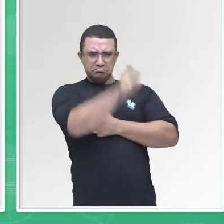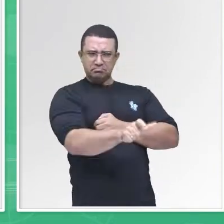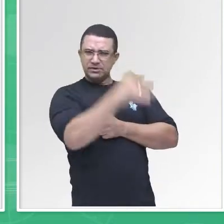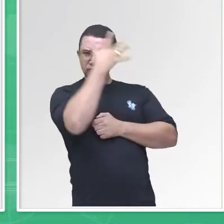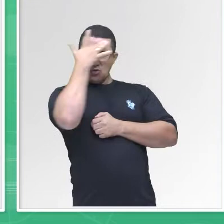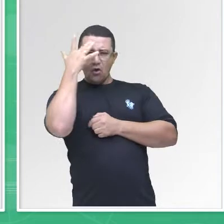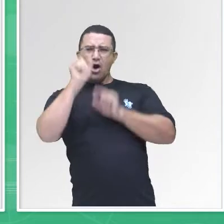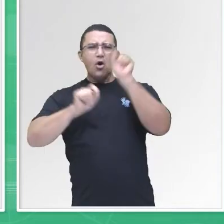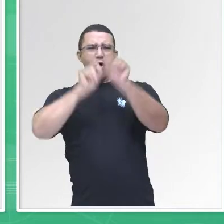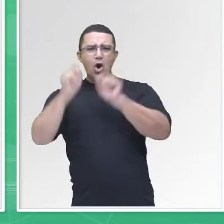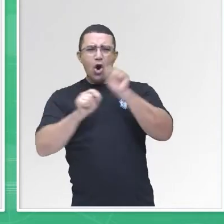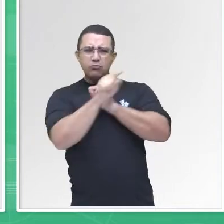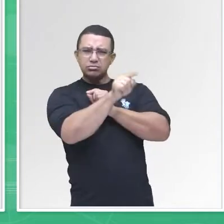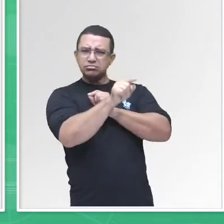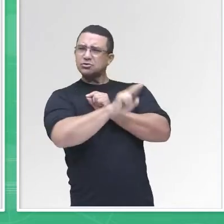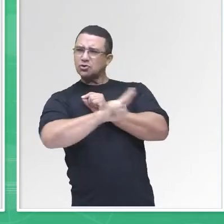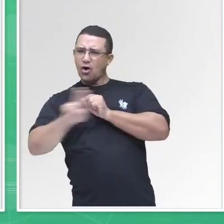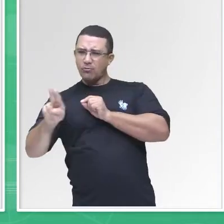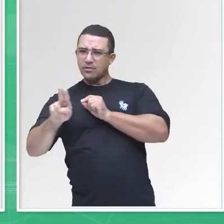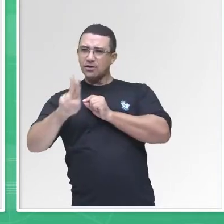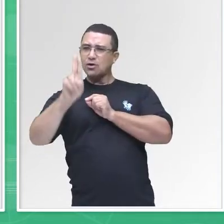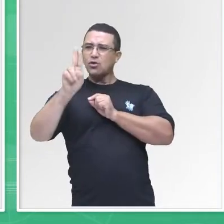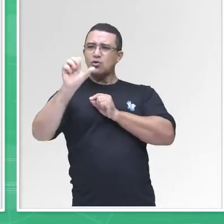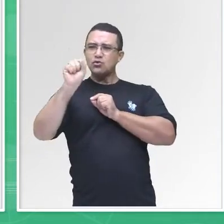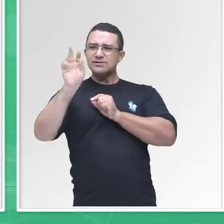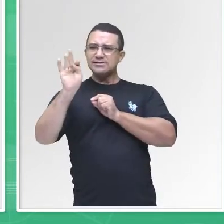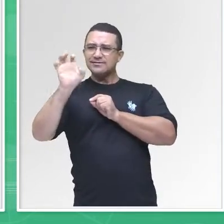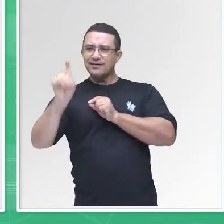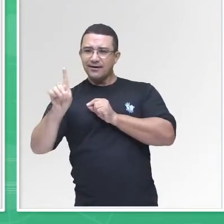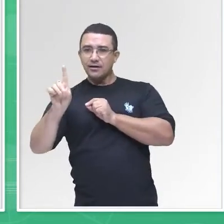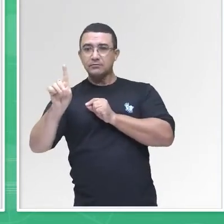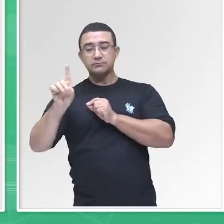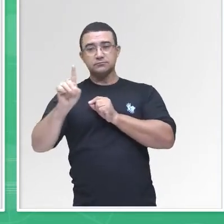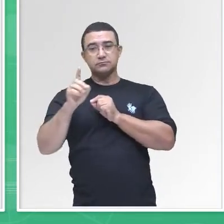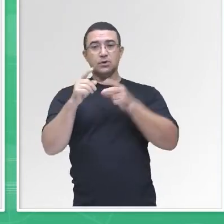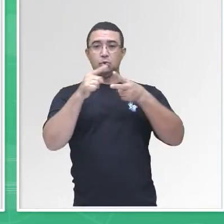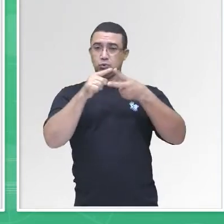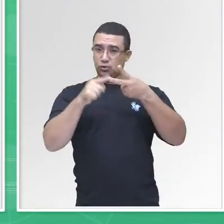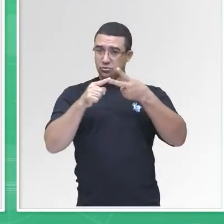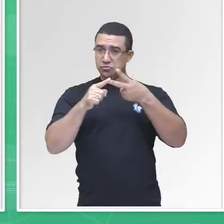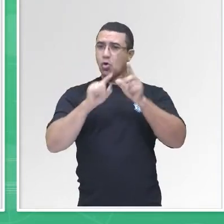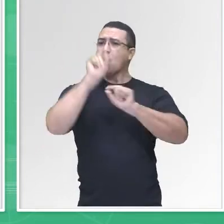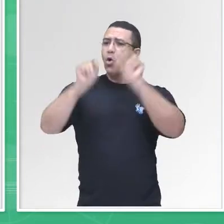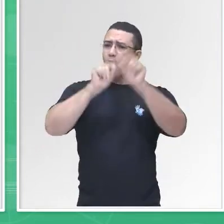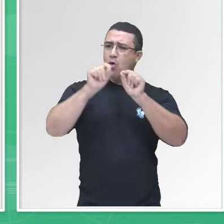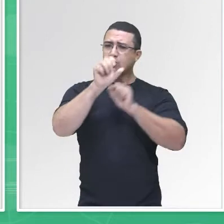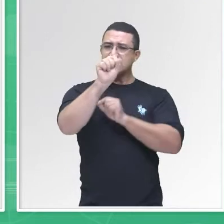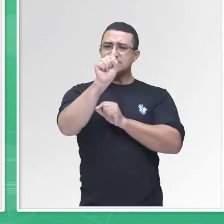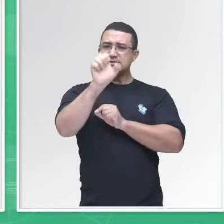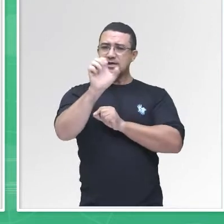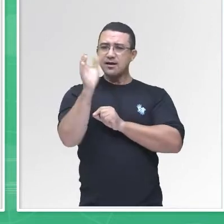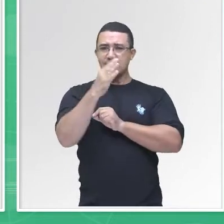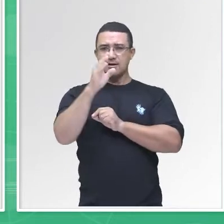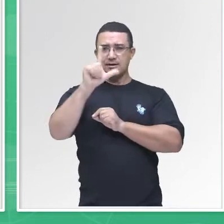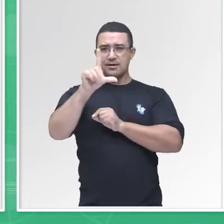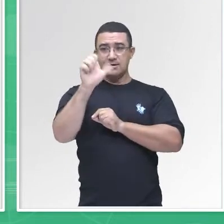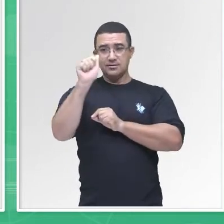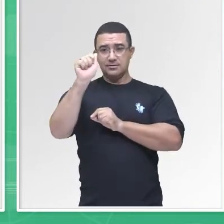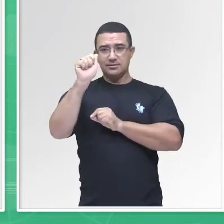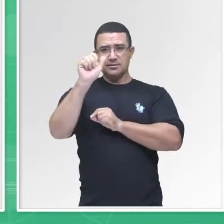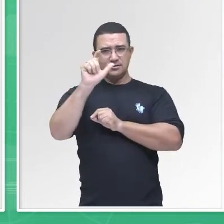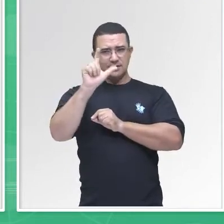usted? E aqui nós temos duas variantes, né? Como te llamas e como se llama usted. Aqui vai depender se já é,